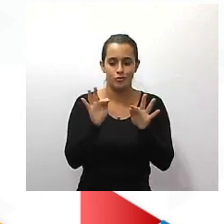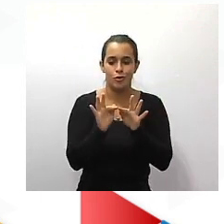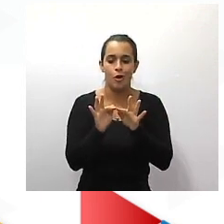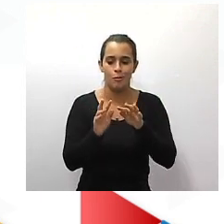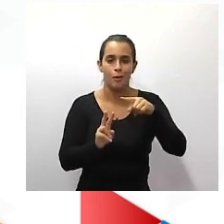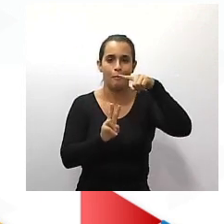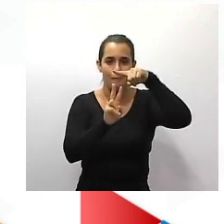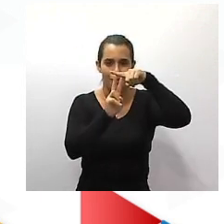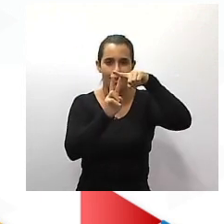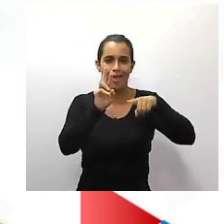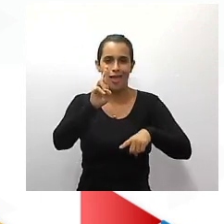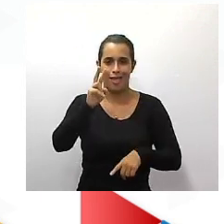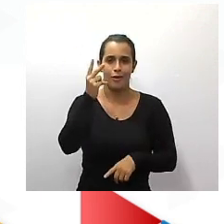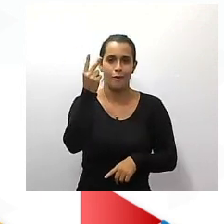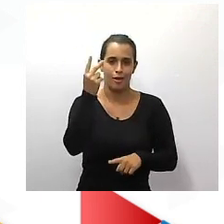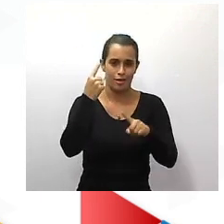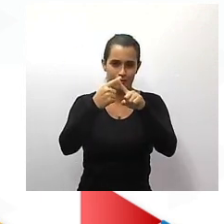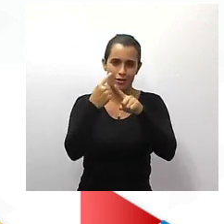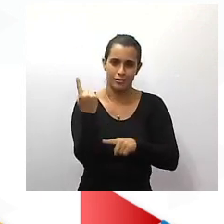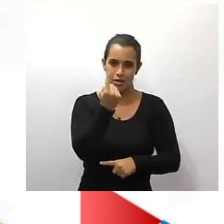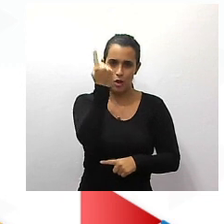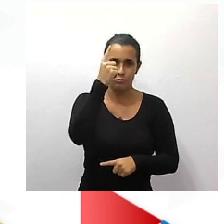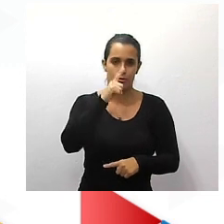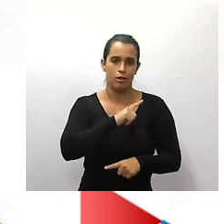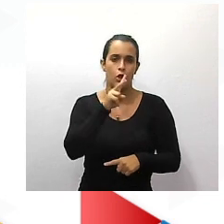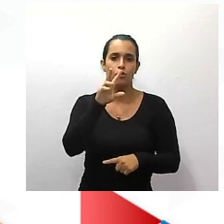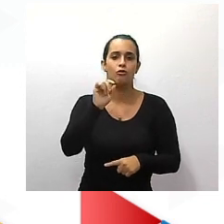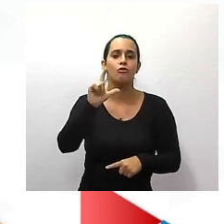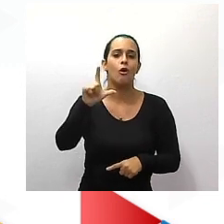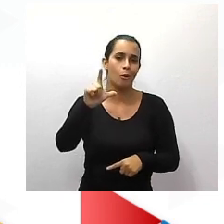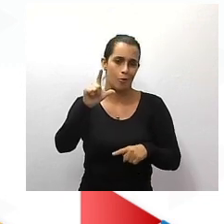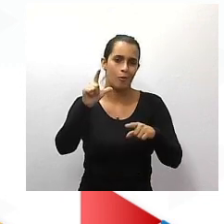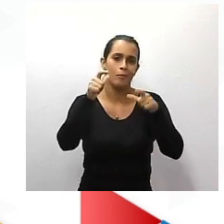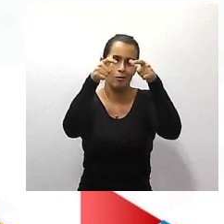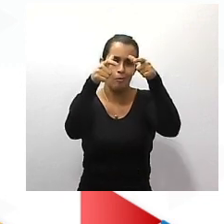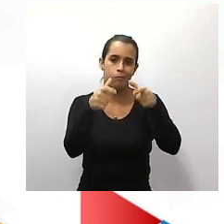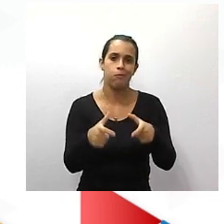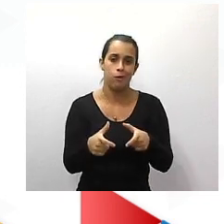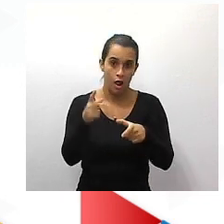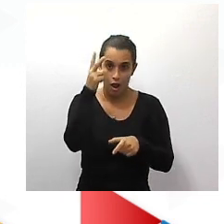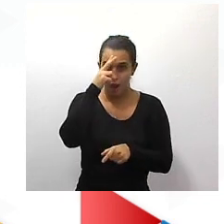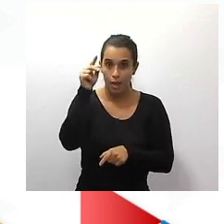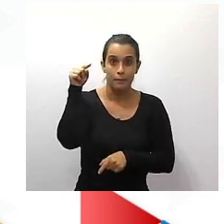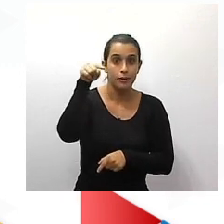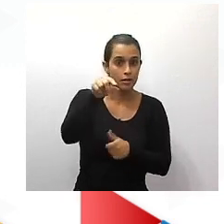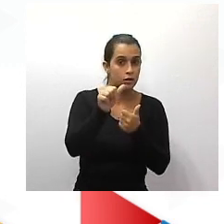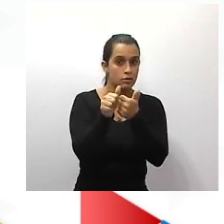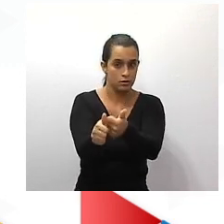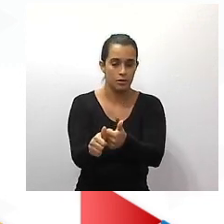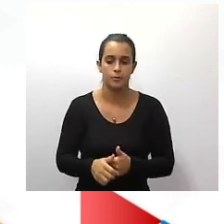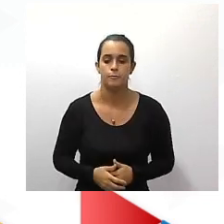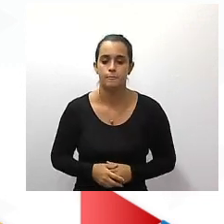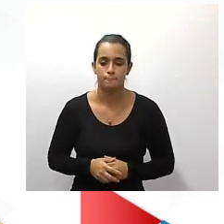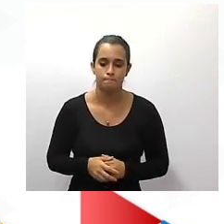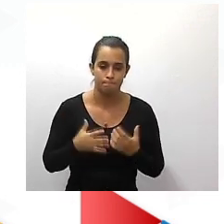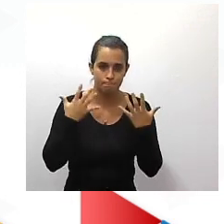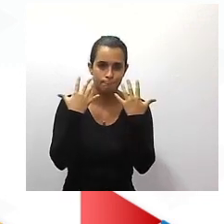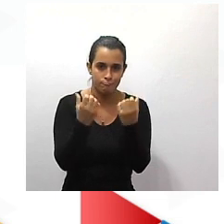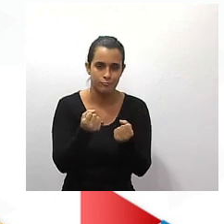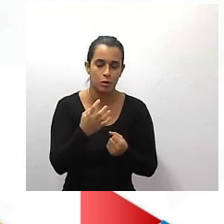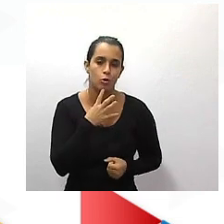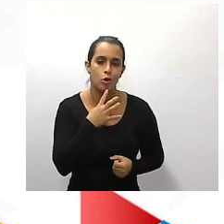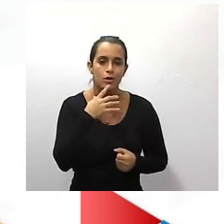cilindro, e que forma um cilindro maior quando empilhadas, estão vendo aí, né? Então, essa comparação entre os